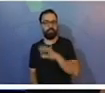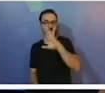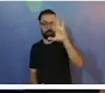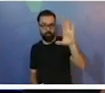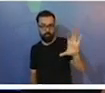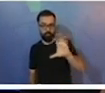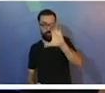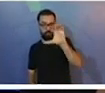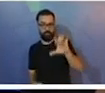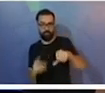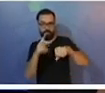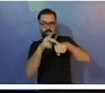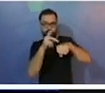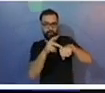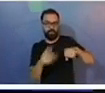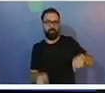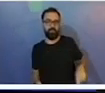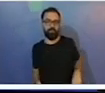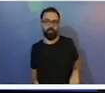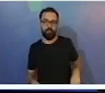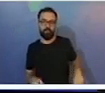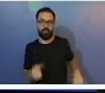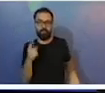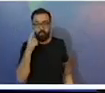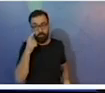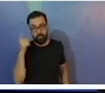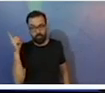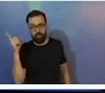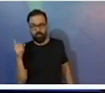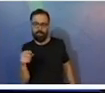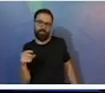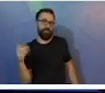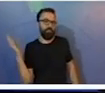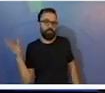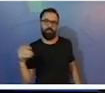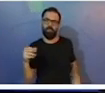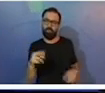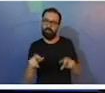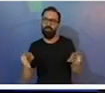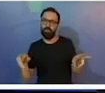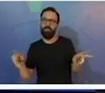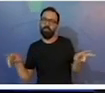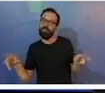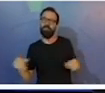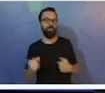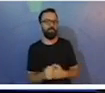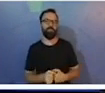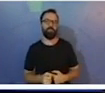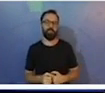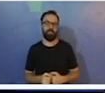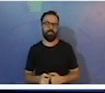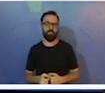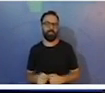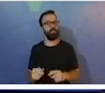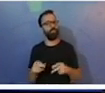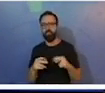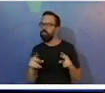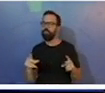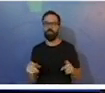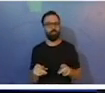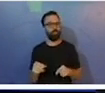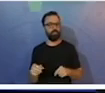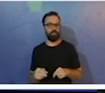do lado ocidental, tá? Desse lado, nós temos Noruega, Suécia, Finlândia, vários,